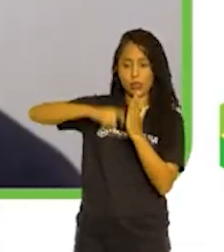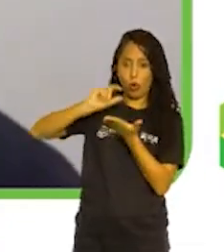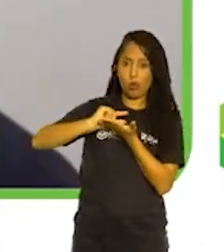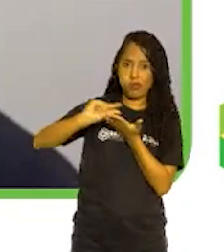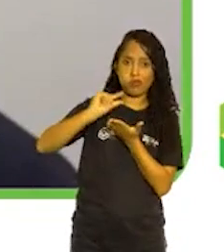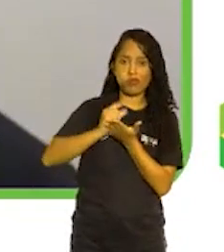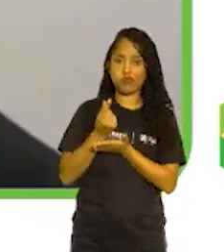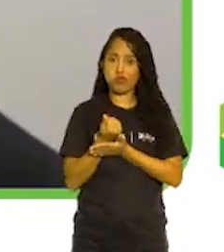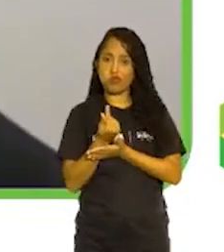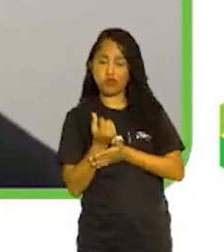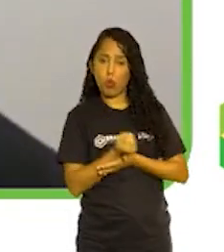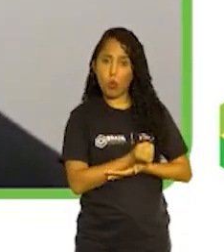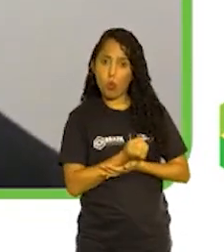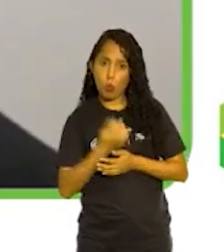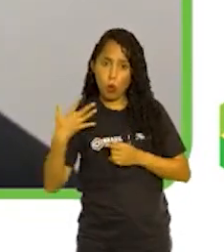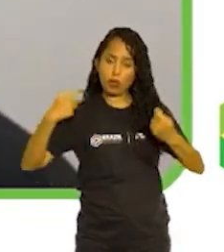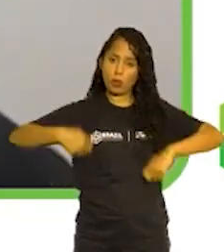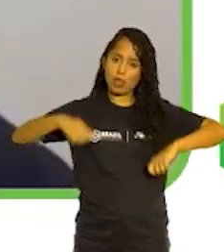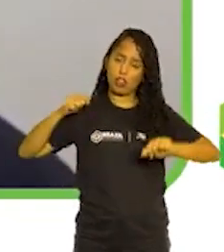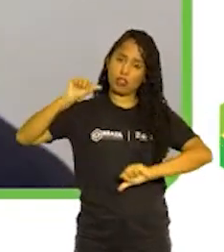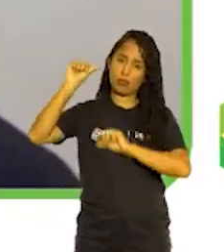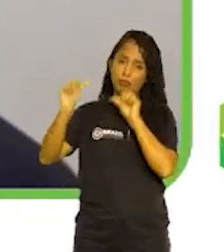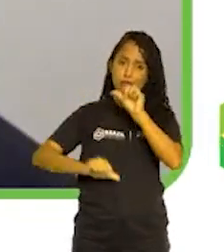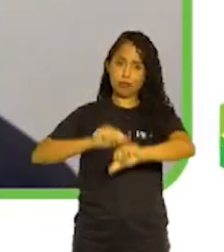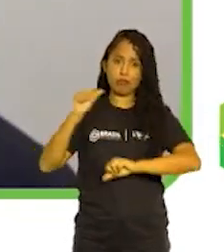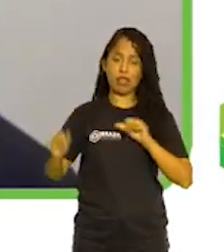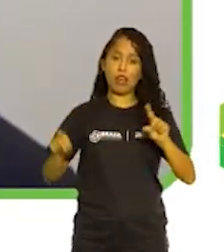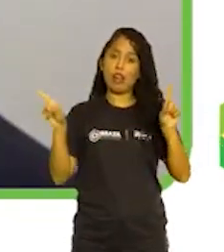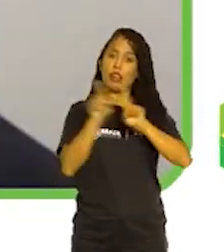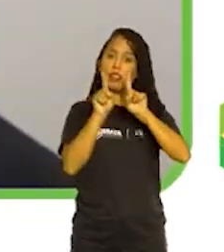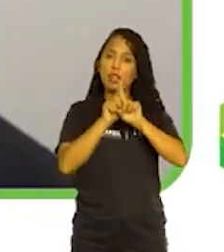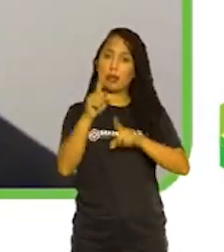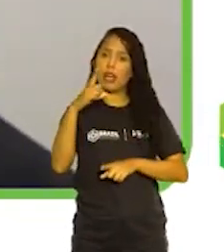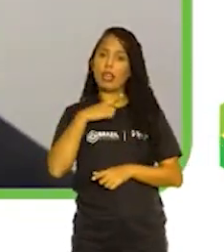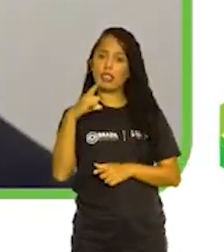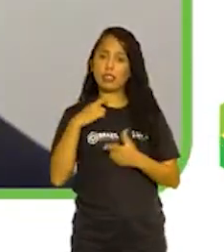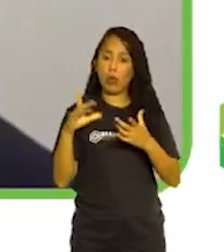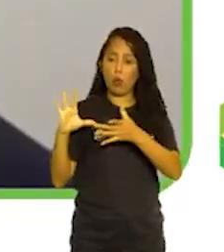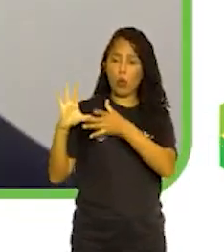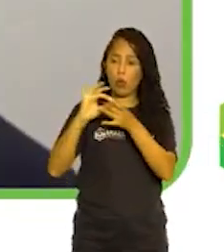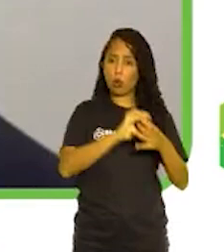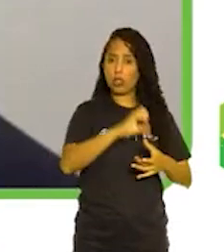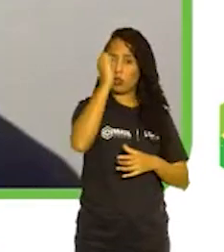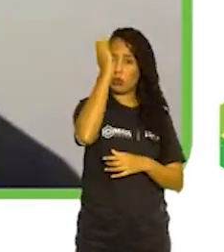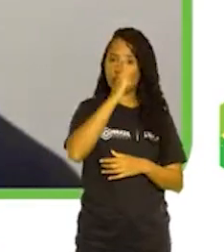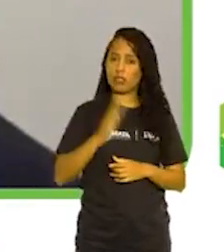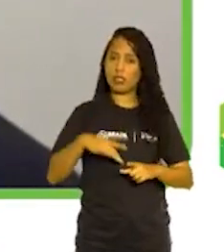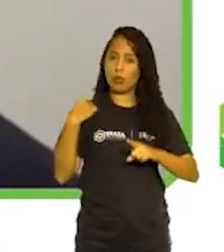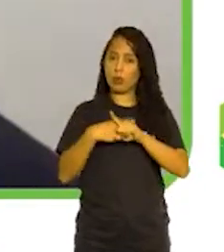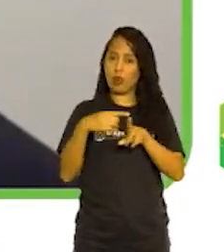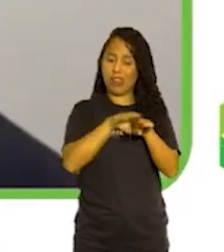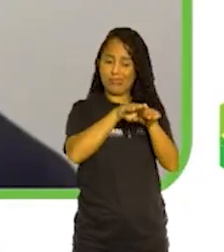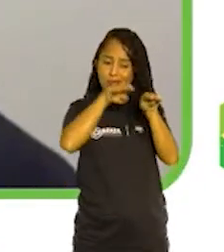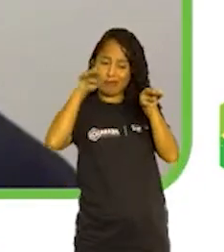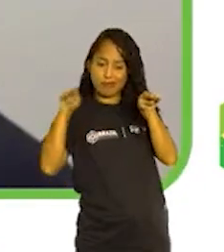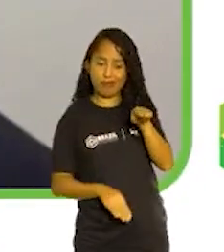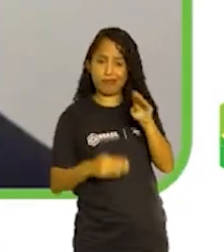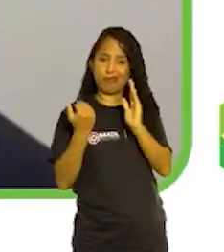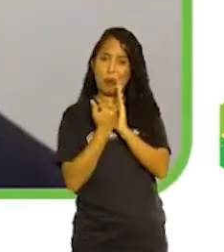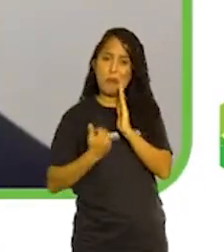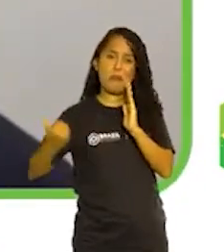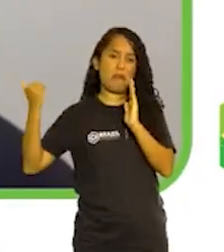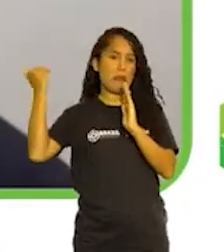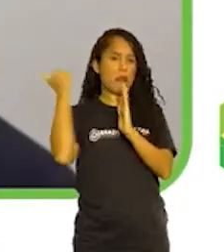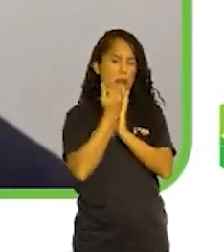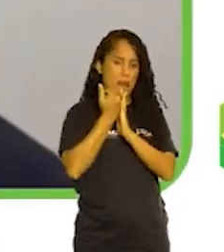sejam propostas considerando o contexto brasileiro de acentuada desigualdade, em que programas sociais são essenciais